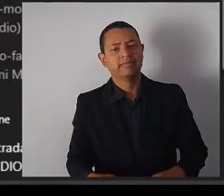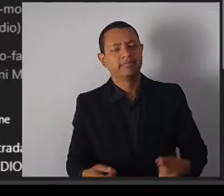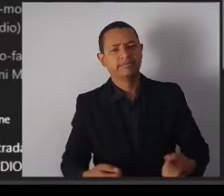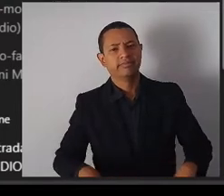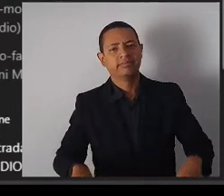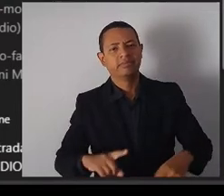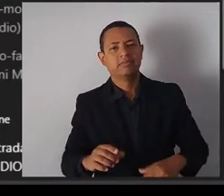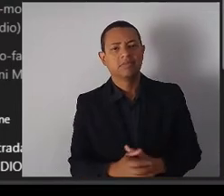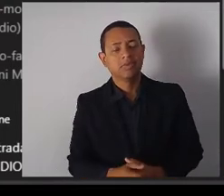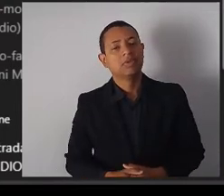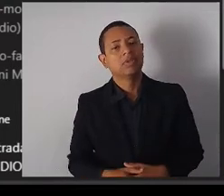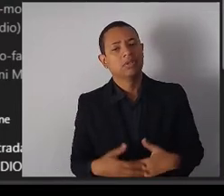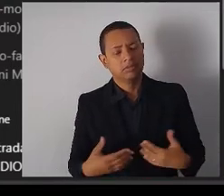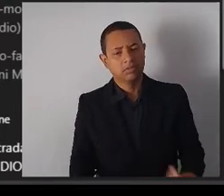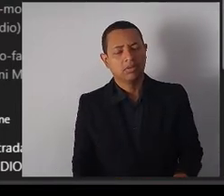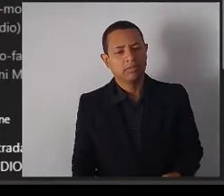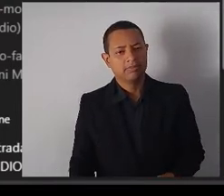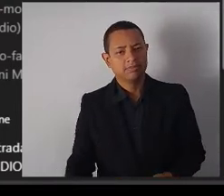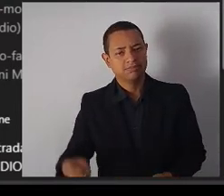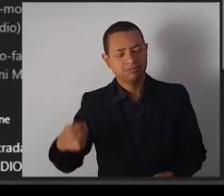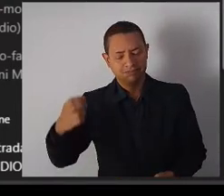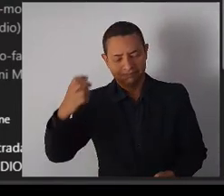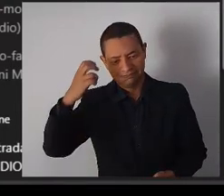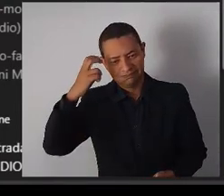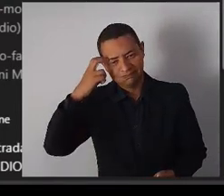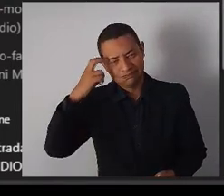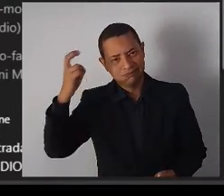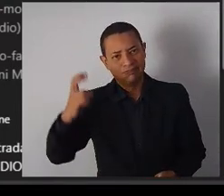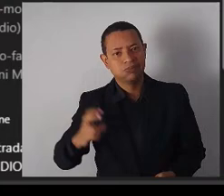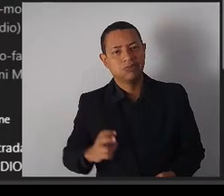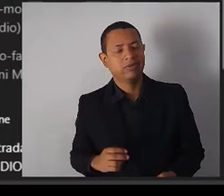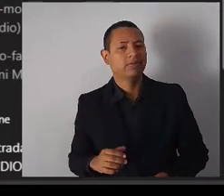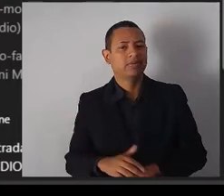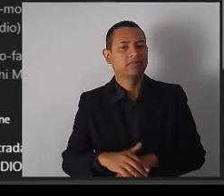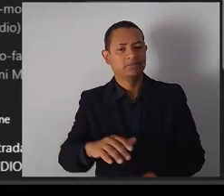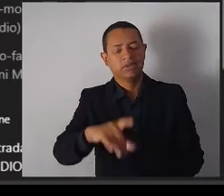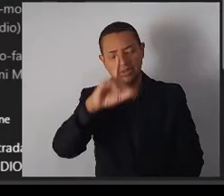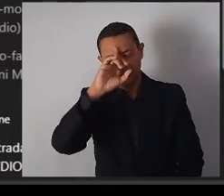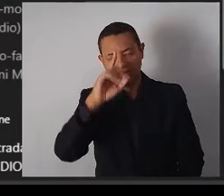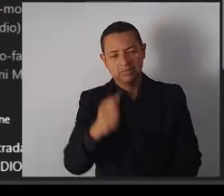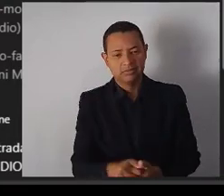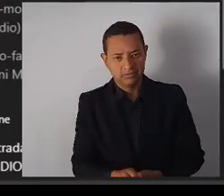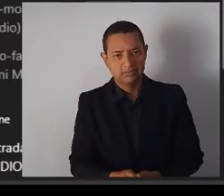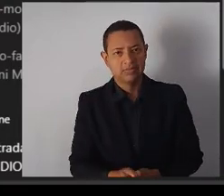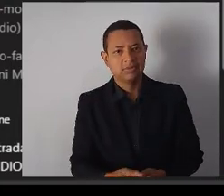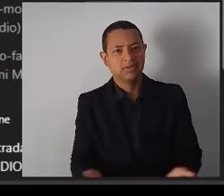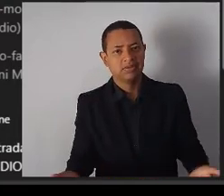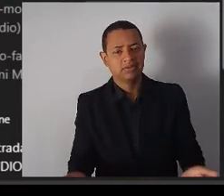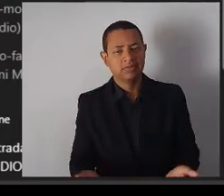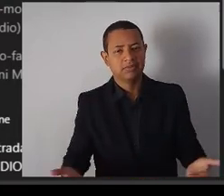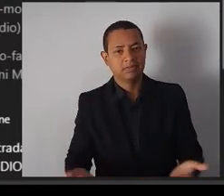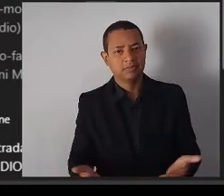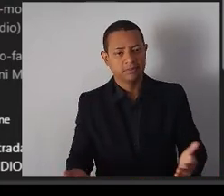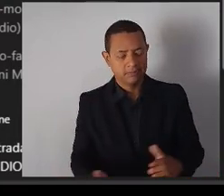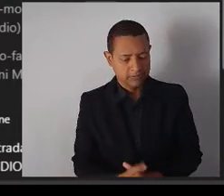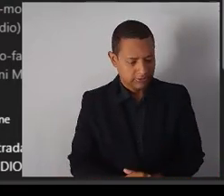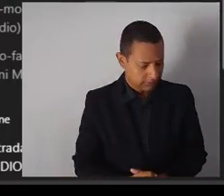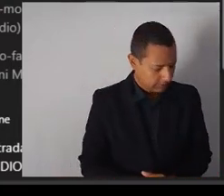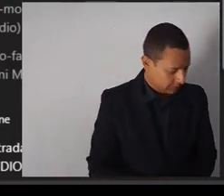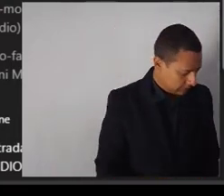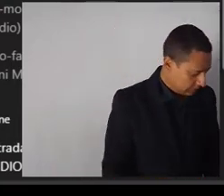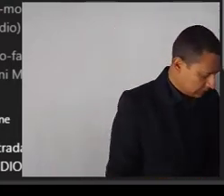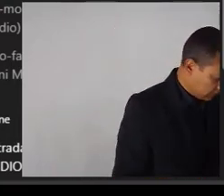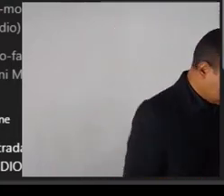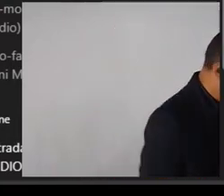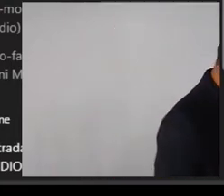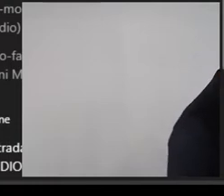é muito inteligente a adoção dessa preliminar, que agora é acolhida pelo